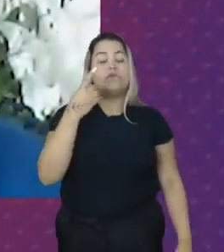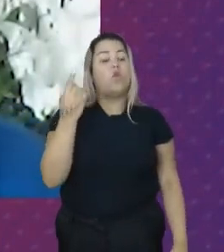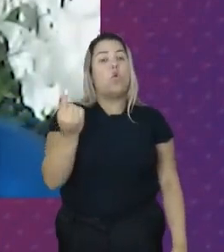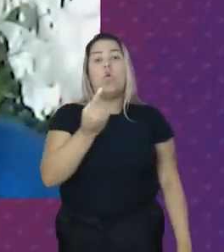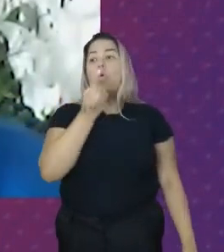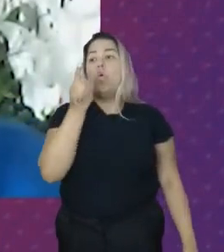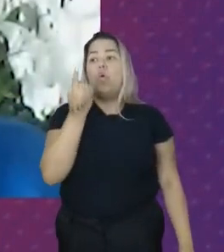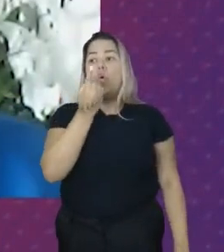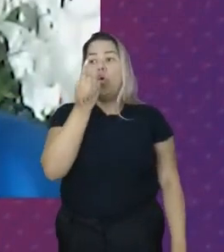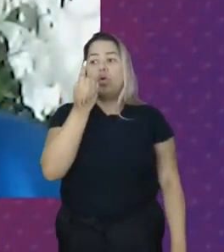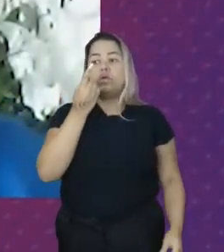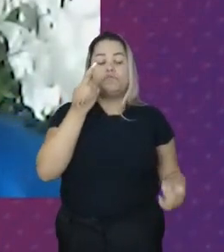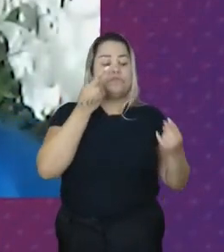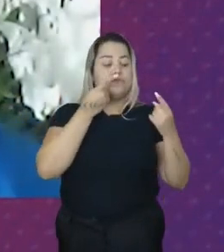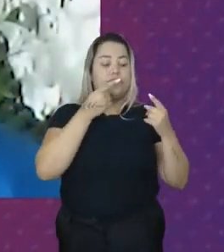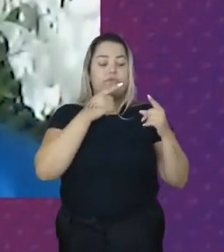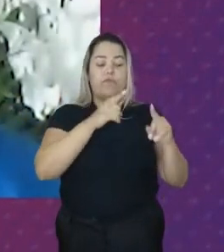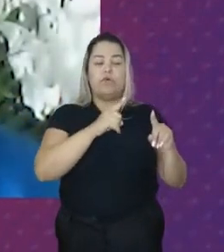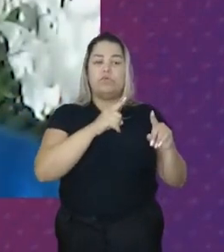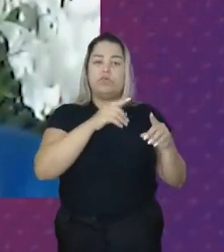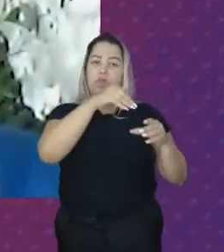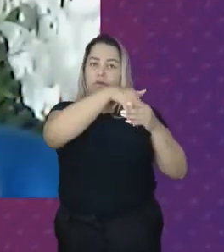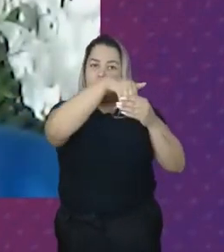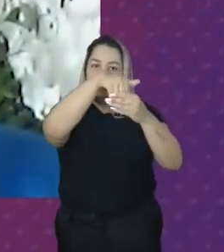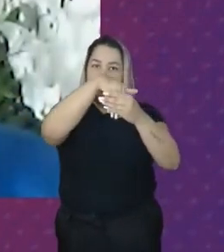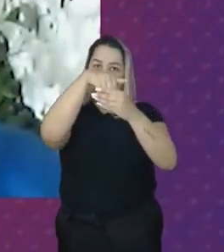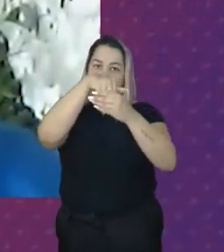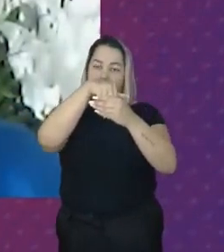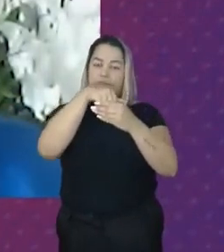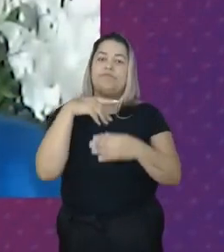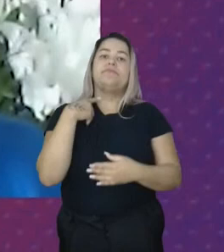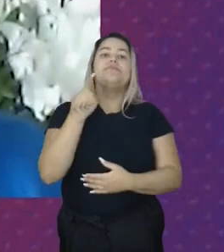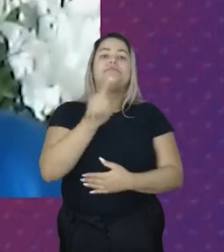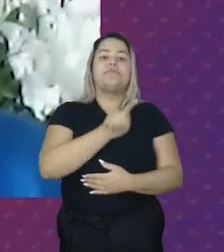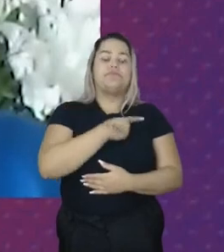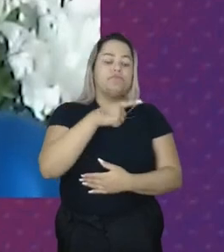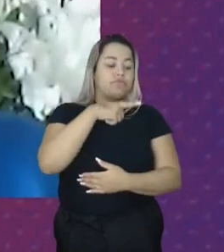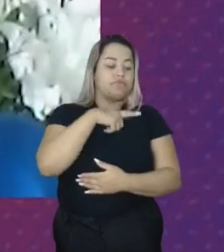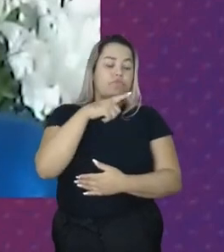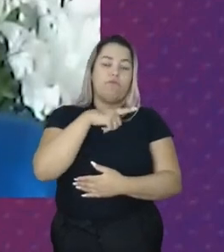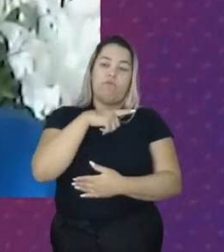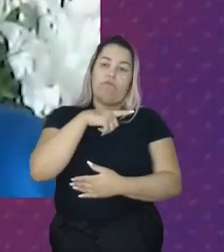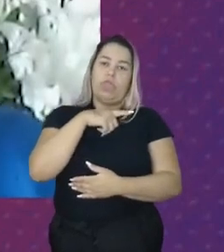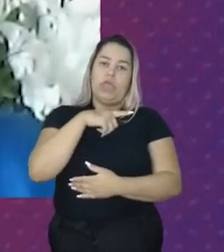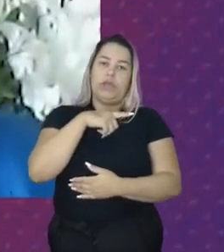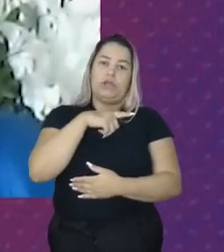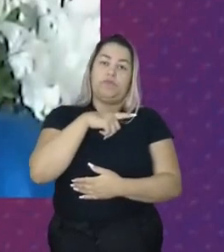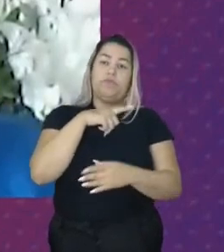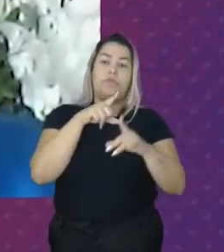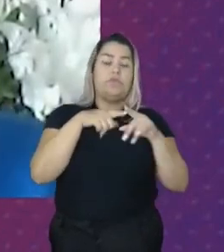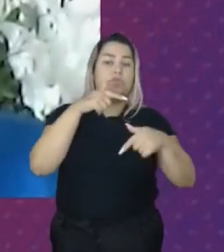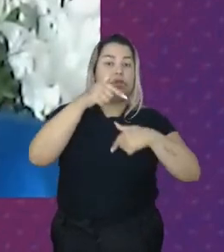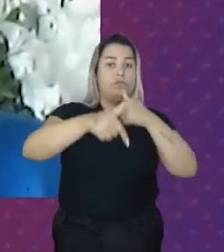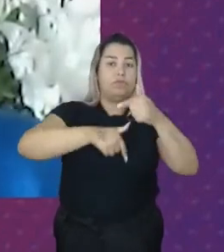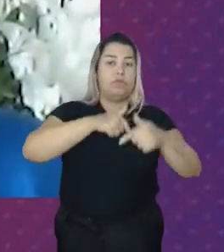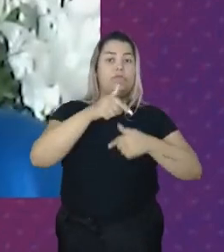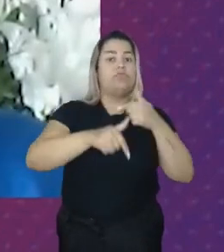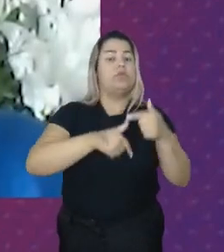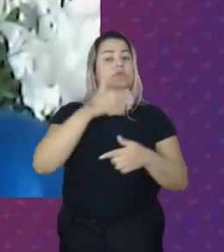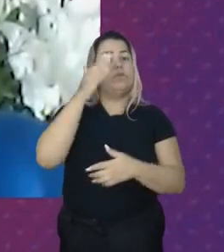que votou contra. Mas nós tivemos e temos, né, a trabalhadora